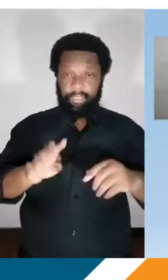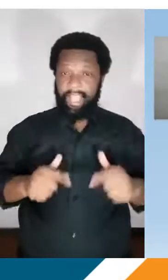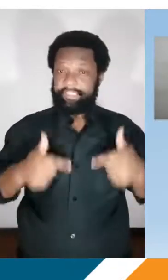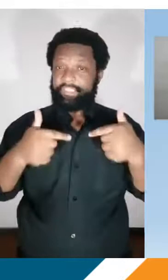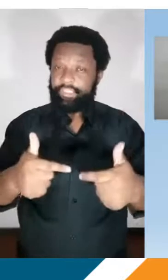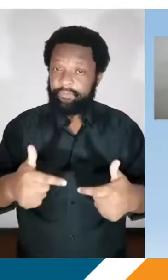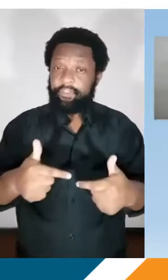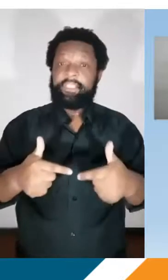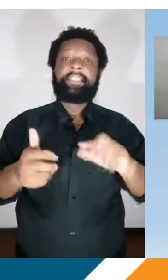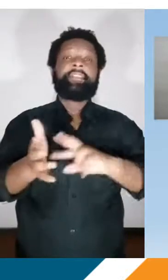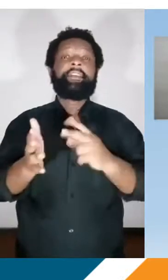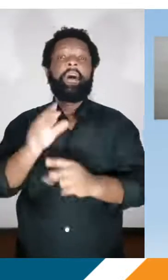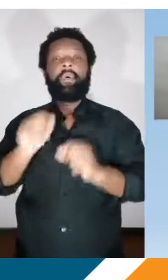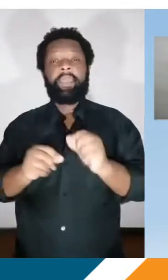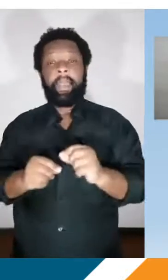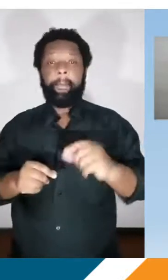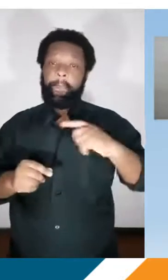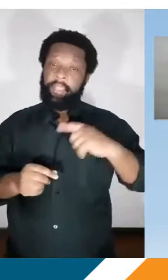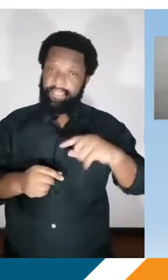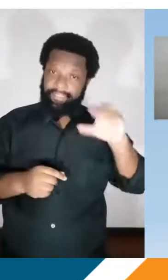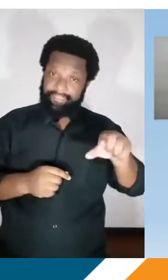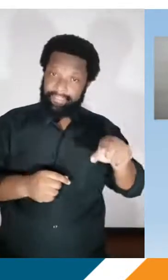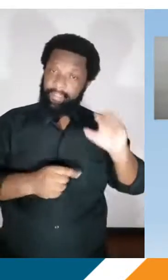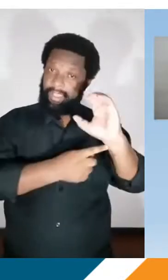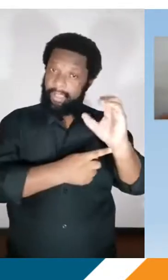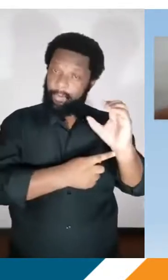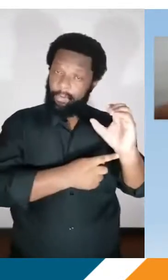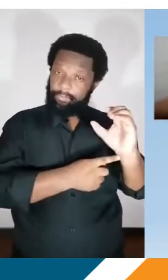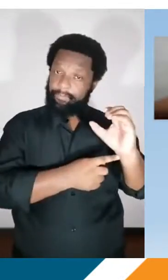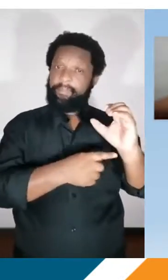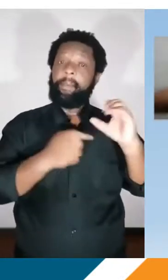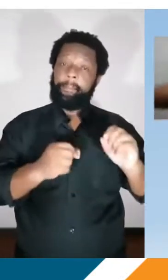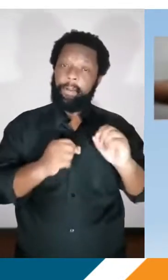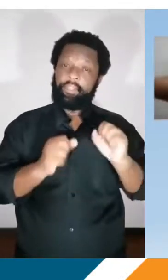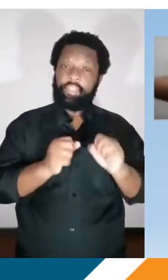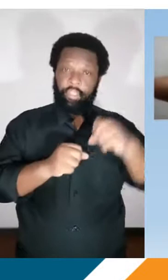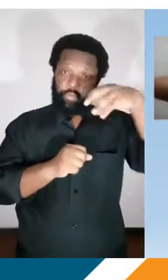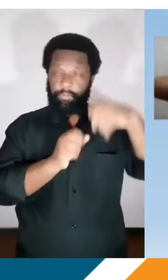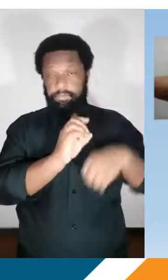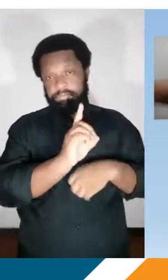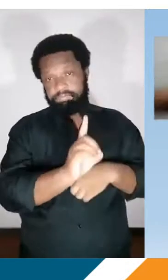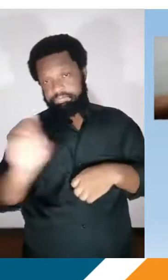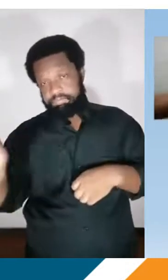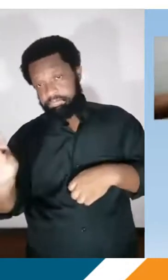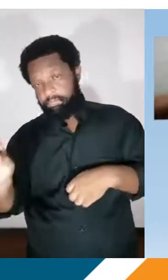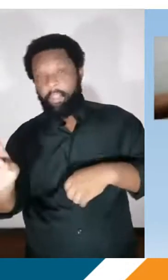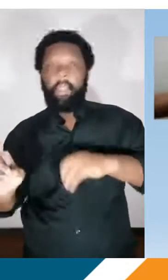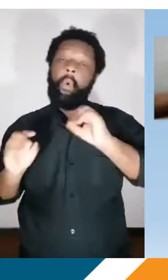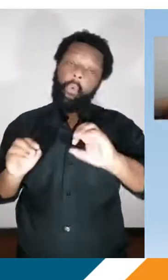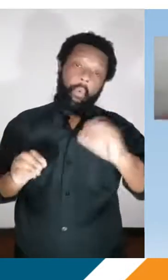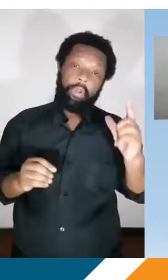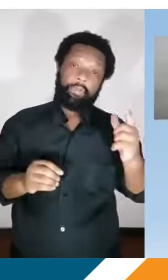opticamente ativos, eu quero dizer o seguinte: eu posso ter neste carbono, eu posso fazer com que esse carbono desvie a luz para a direita,